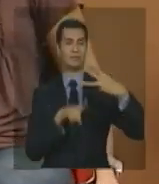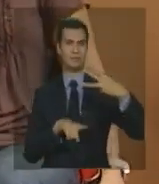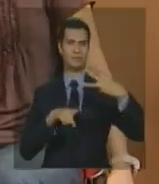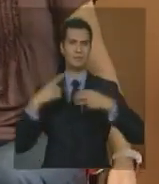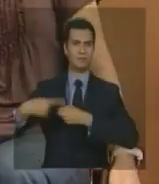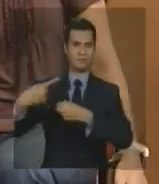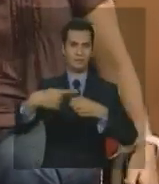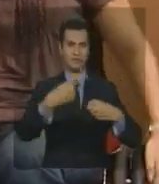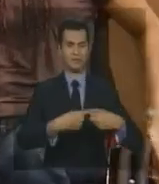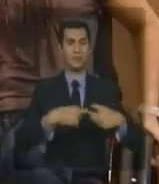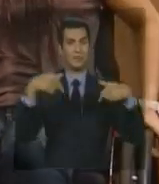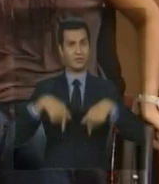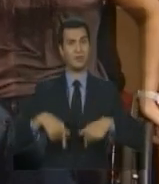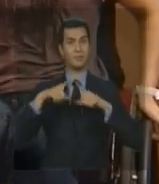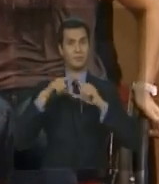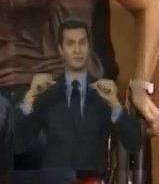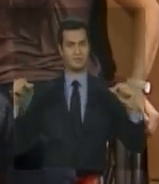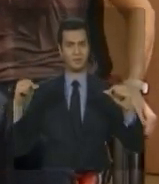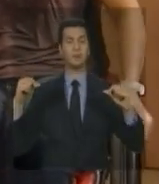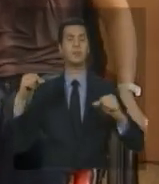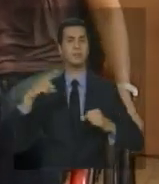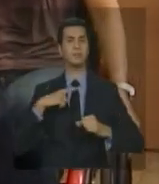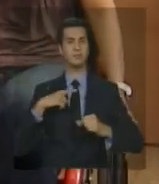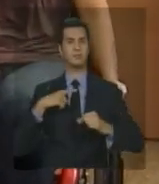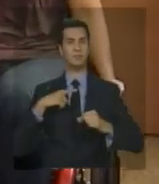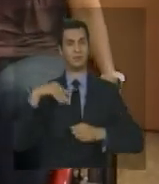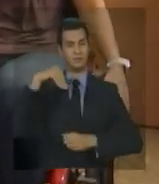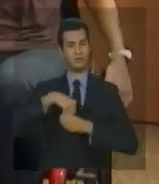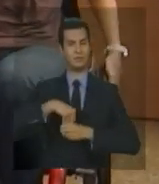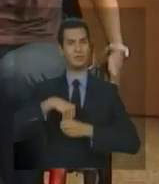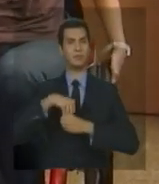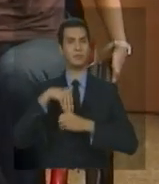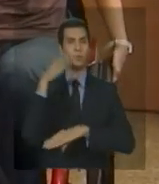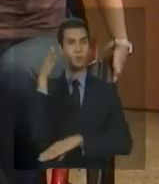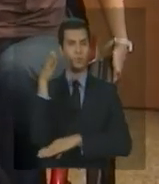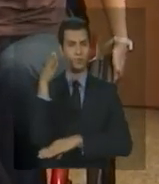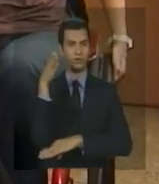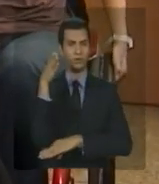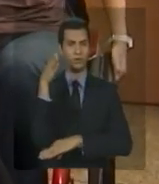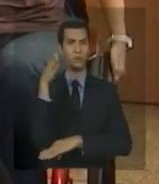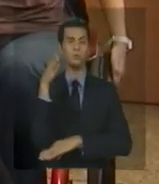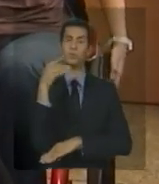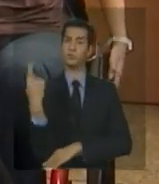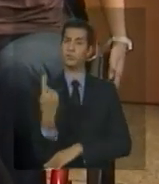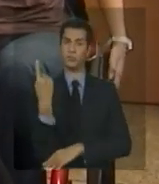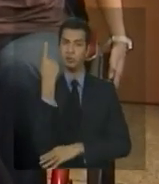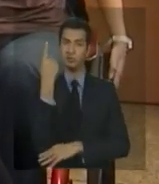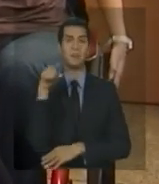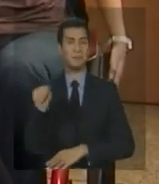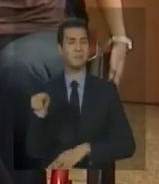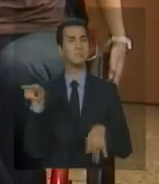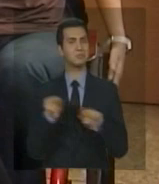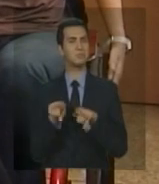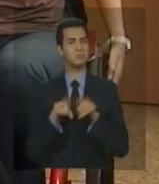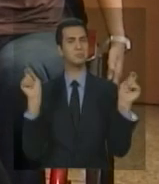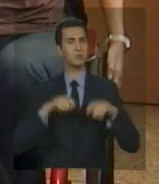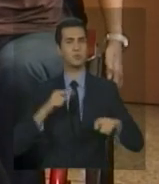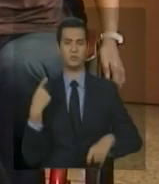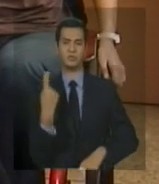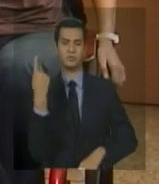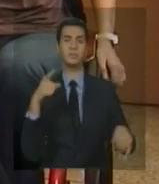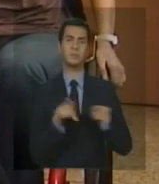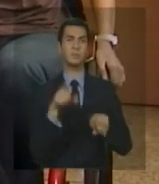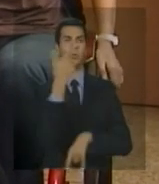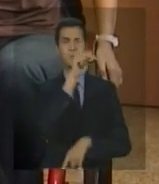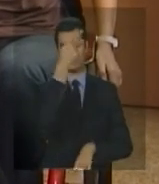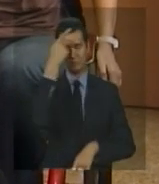Aqui em Brasília, fica neste aparte-hotel sozinha. Isto para trabalhar sua independência e também ensinar a quem encontre como